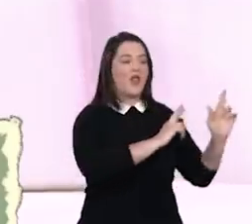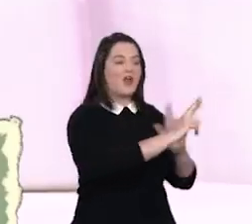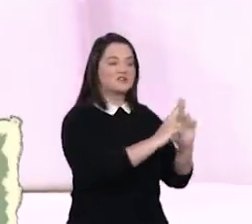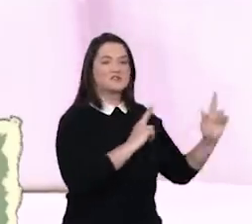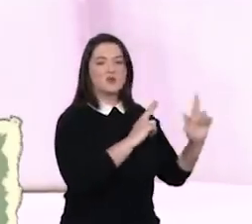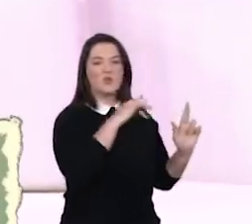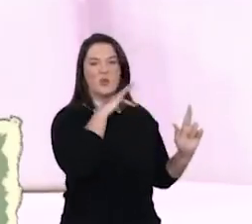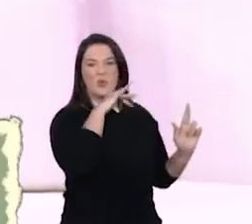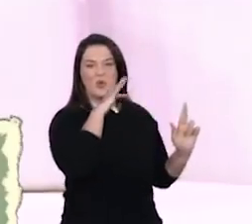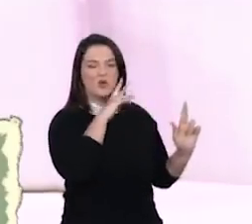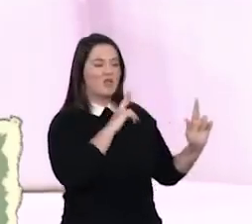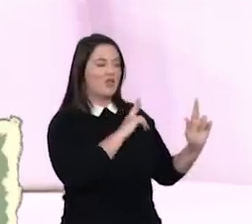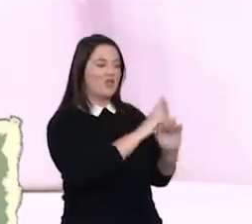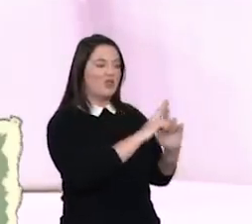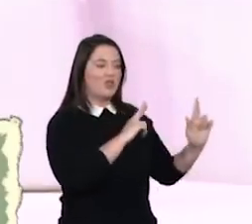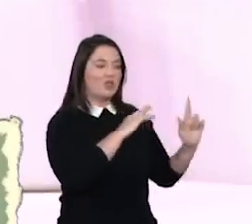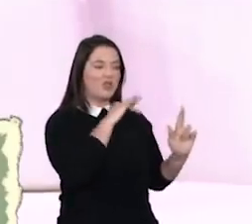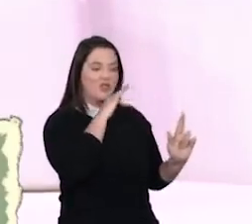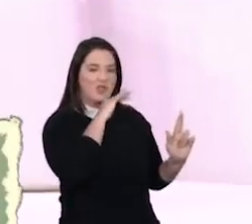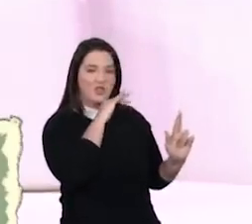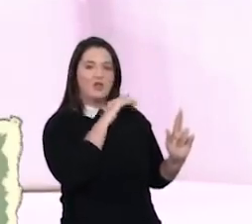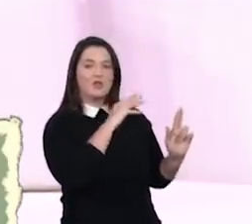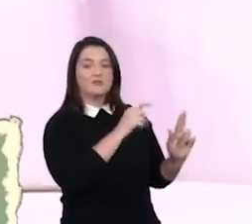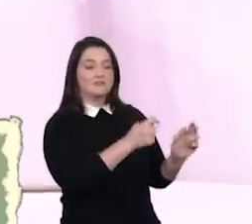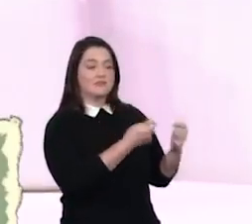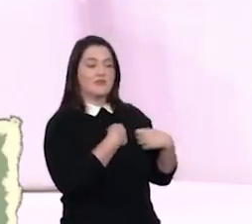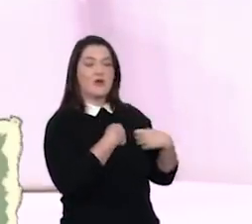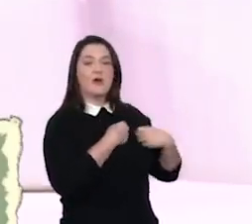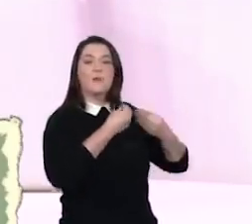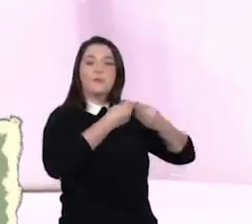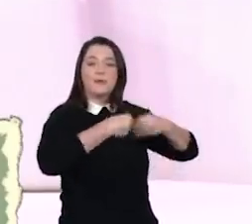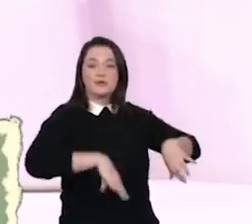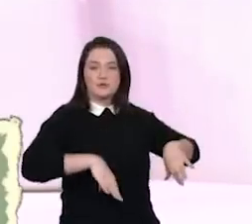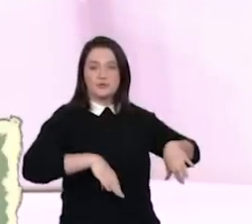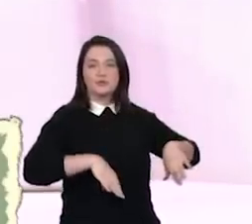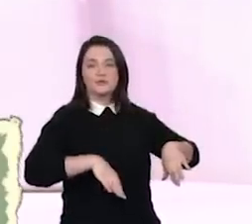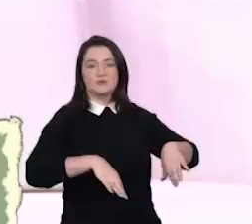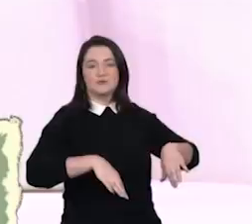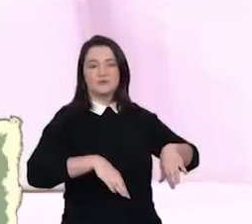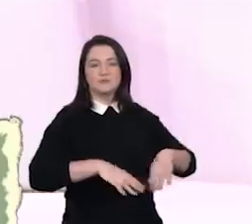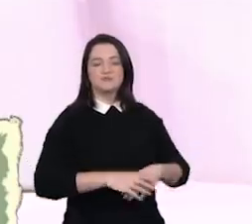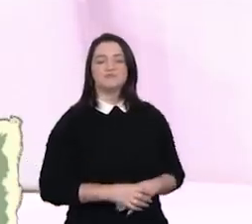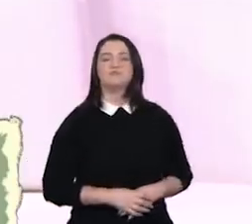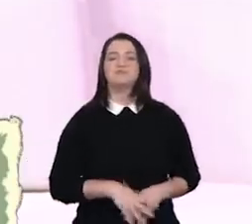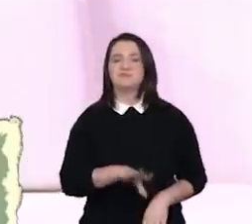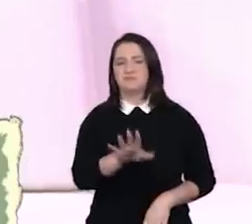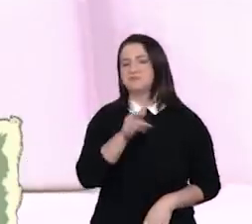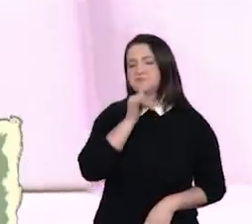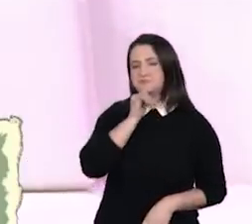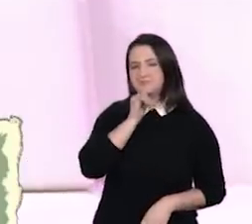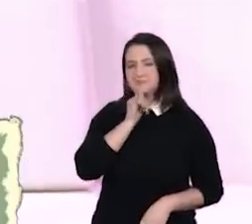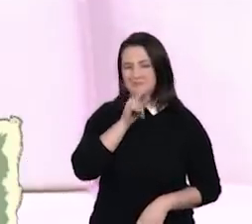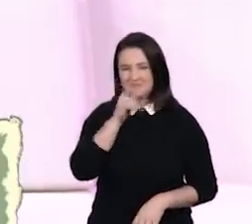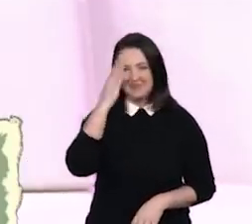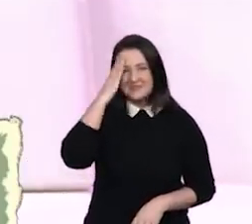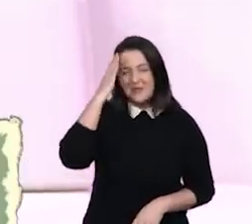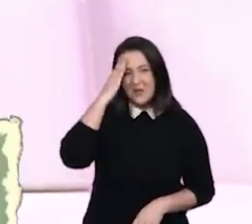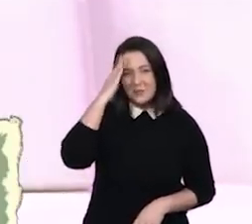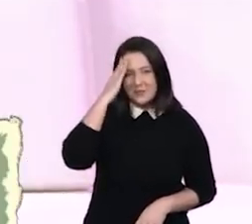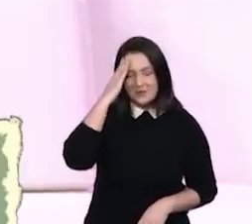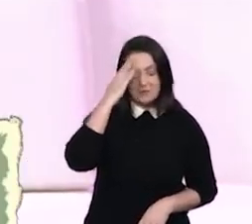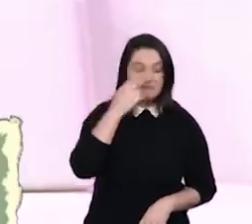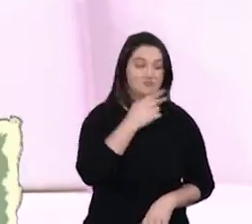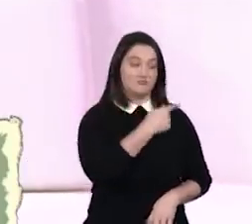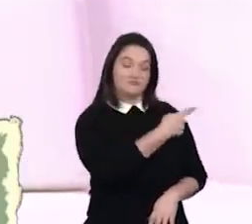pode acarretar prejuízos diretos e indiretos. Você sabia, por exemplo, que